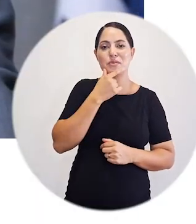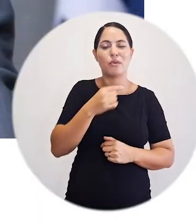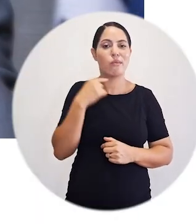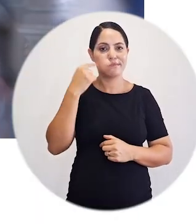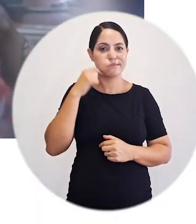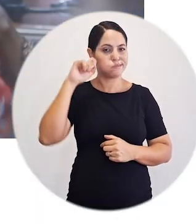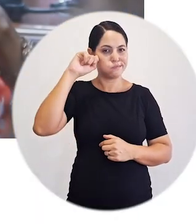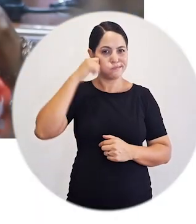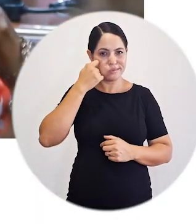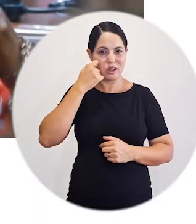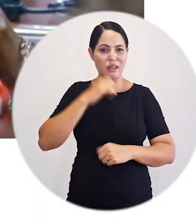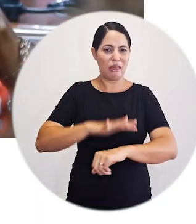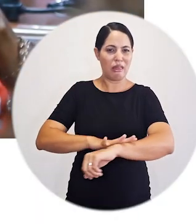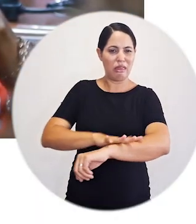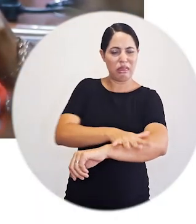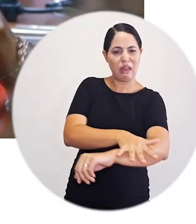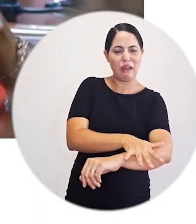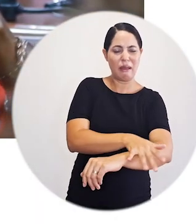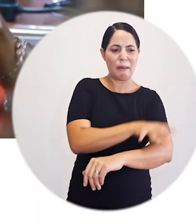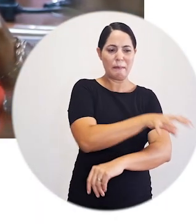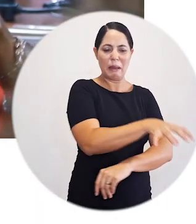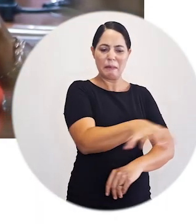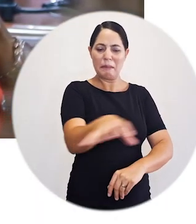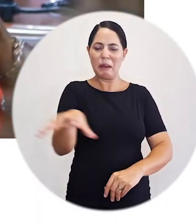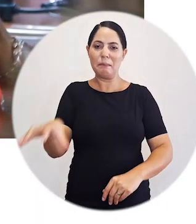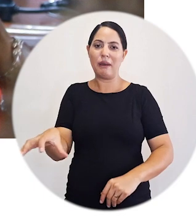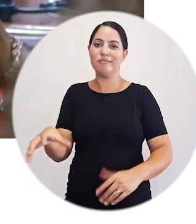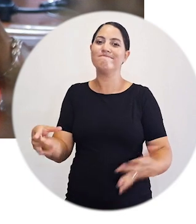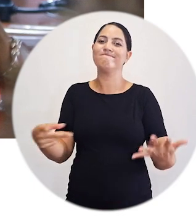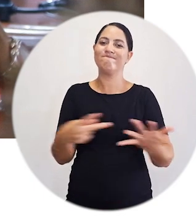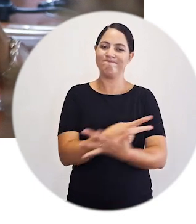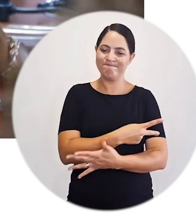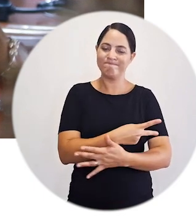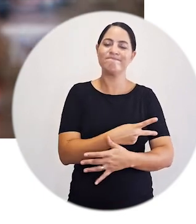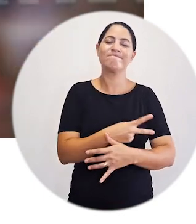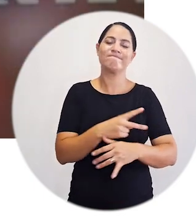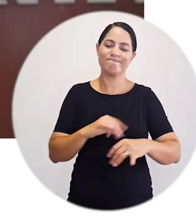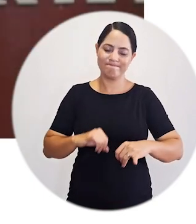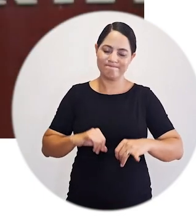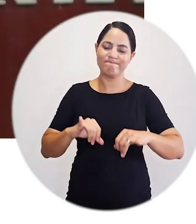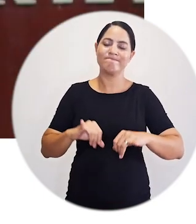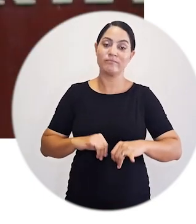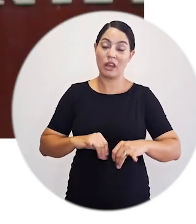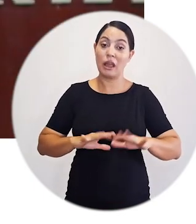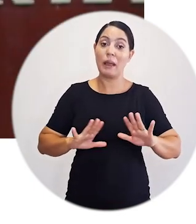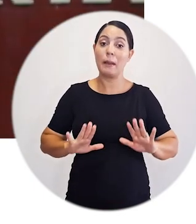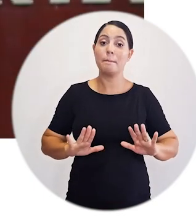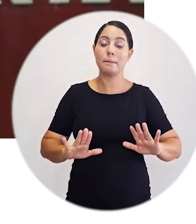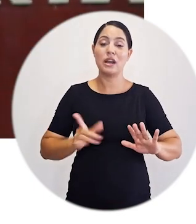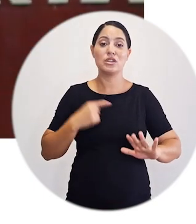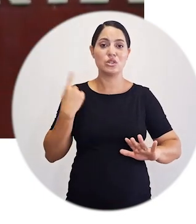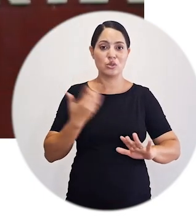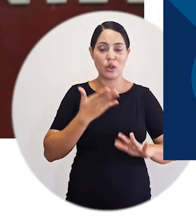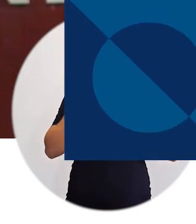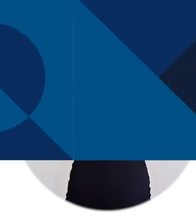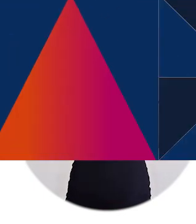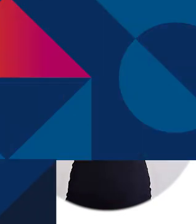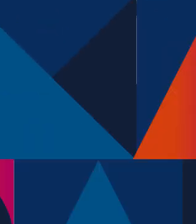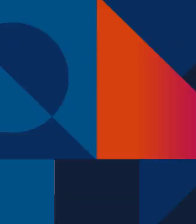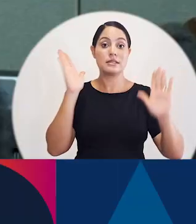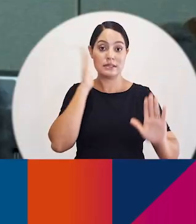negras enfrentam preconceito em cada um desses espaços. O reconhecimento dessa realidade foi o primeiro